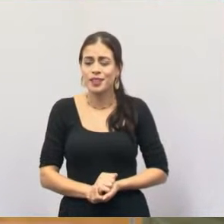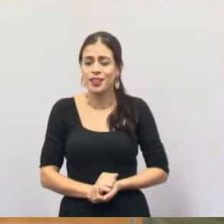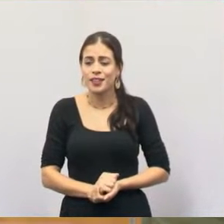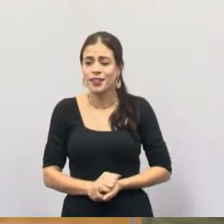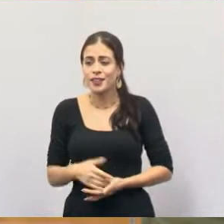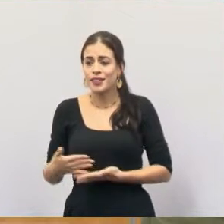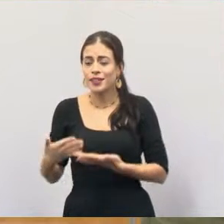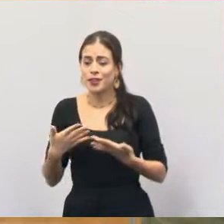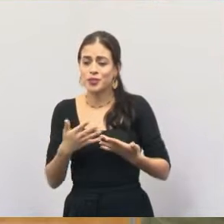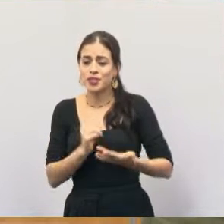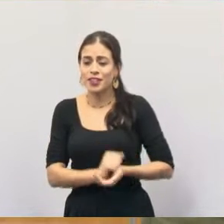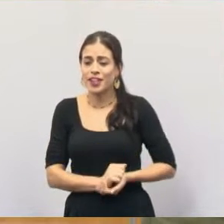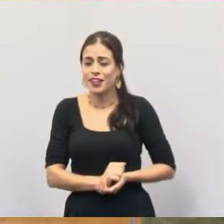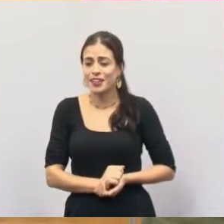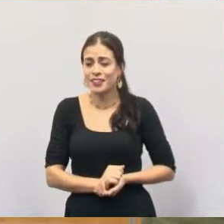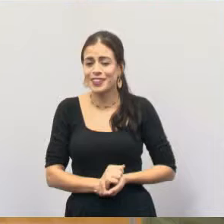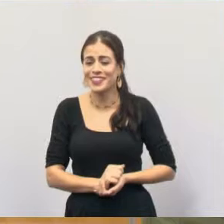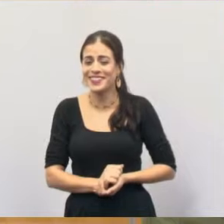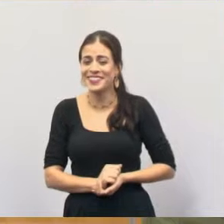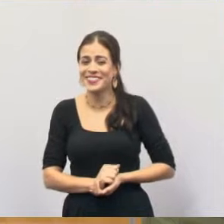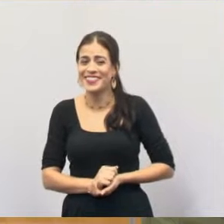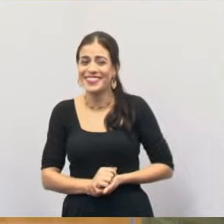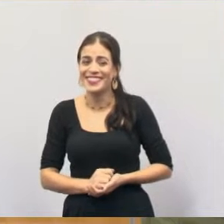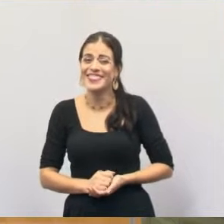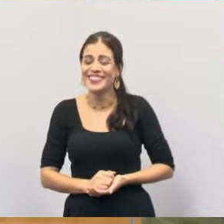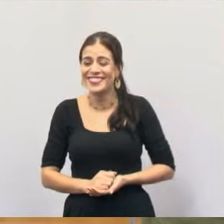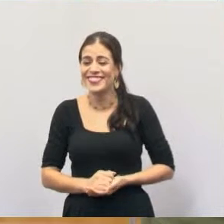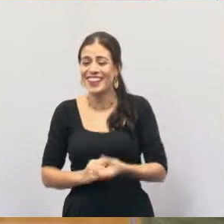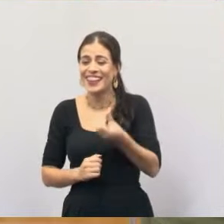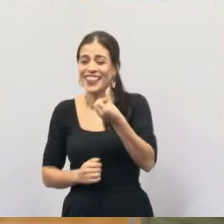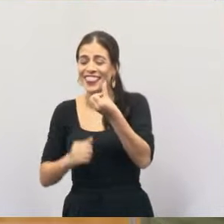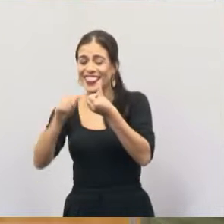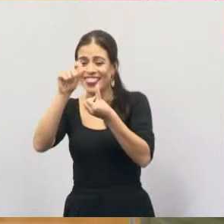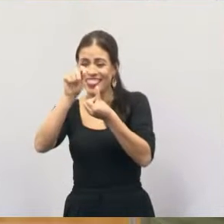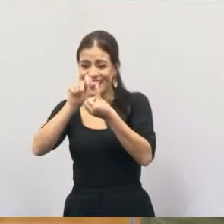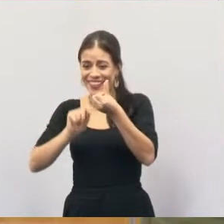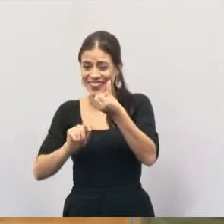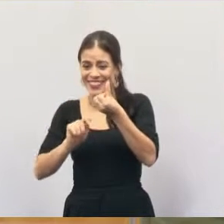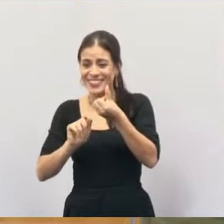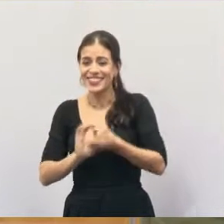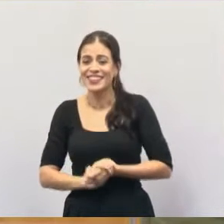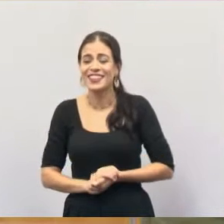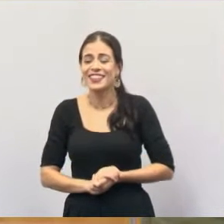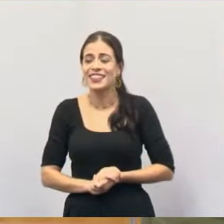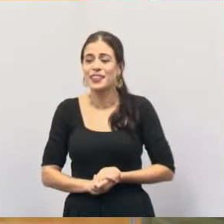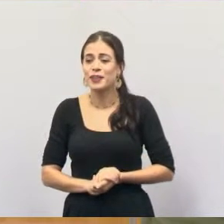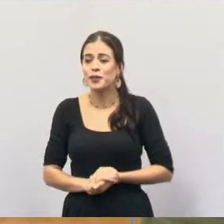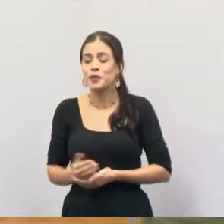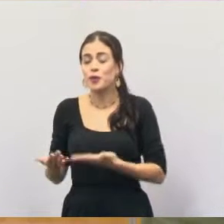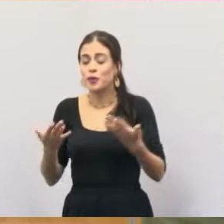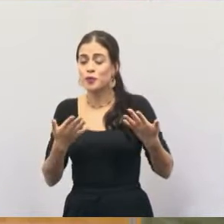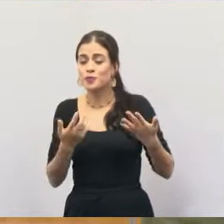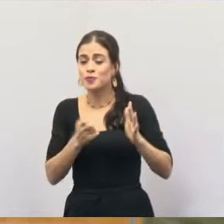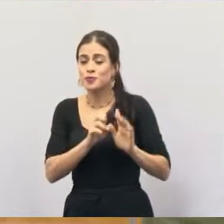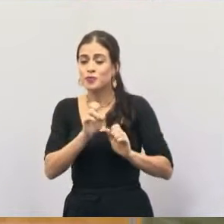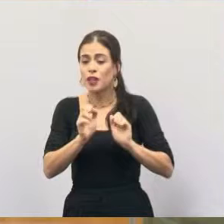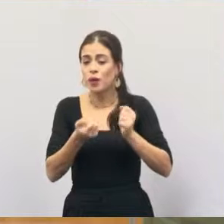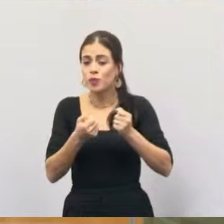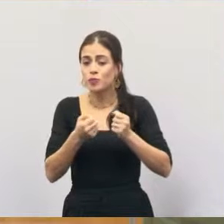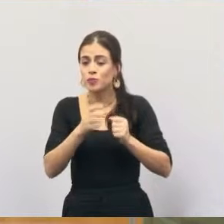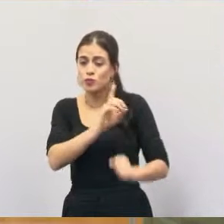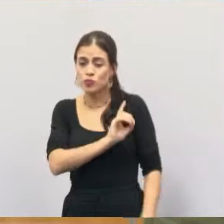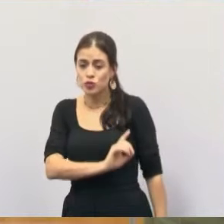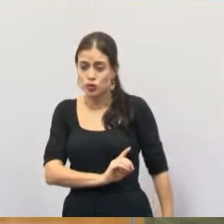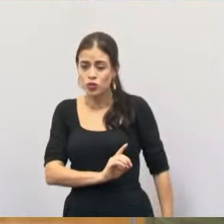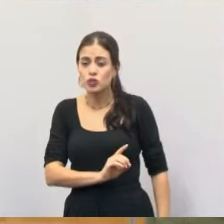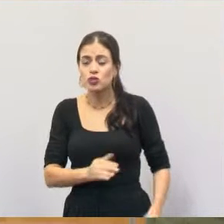e que acontecerão no segundo semestre. O Elas, por exemplo, um dos espetáculos que dirige e operava o